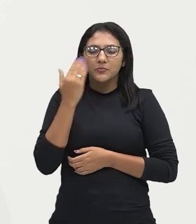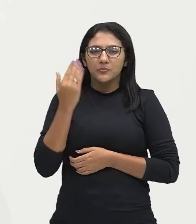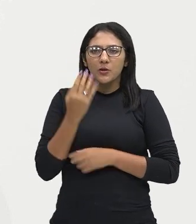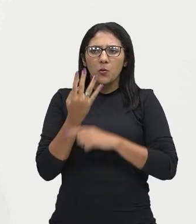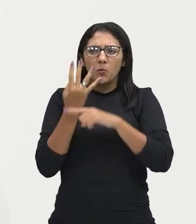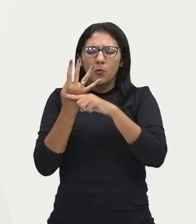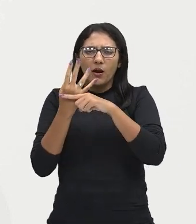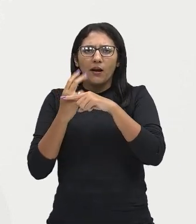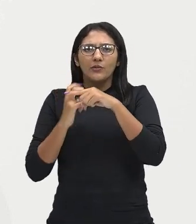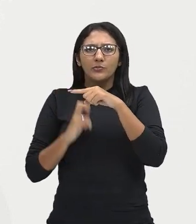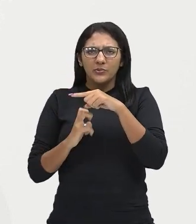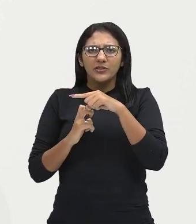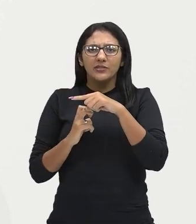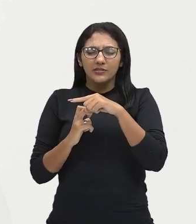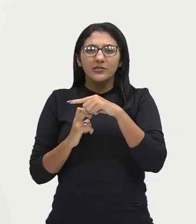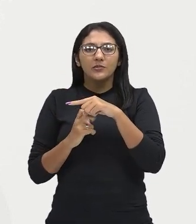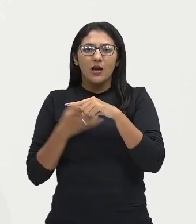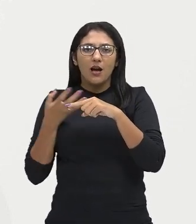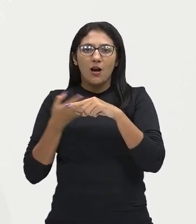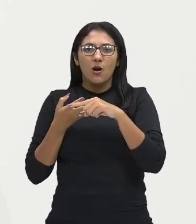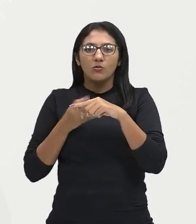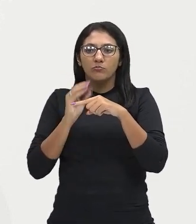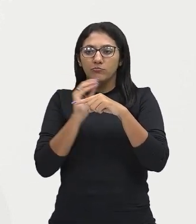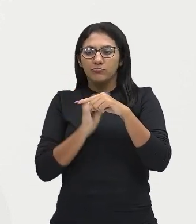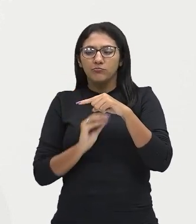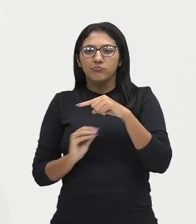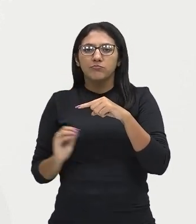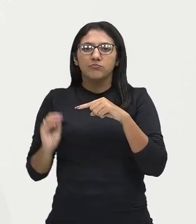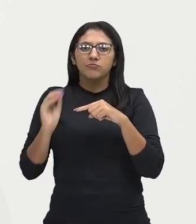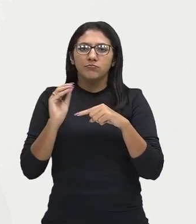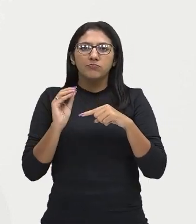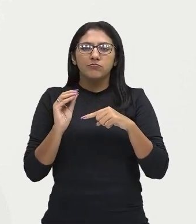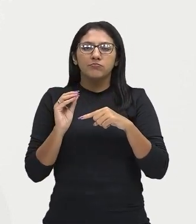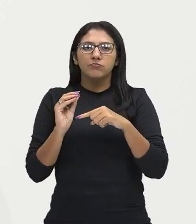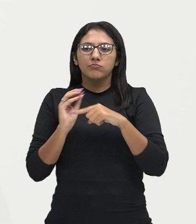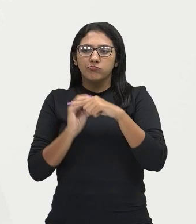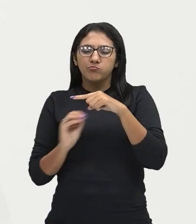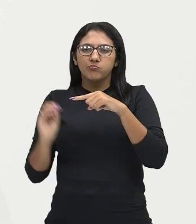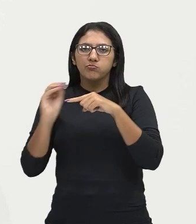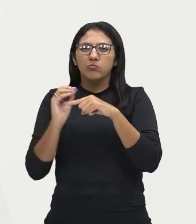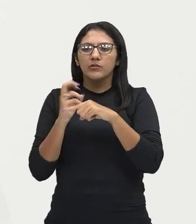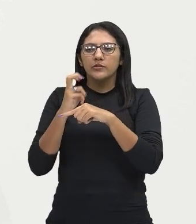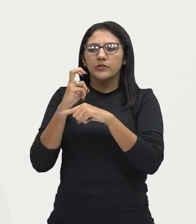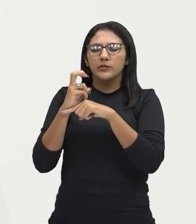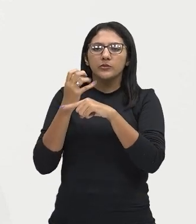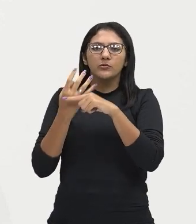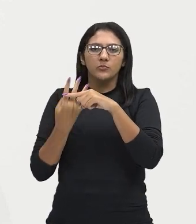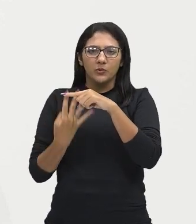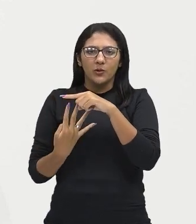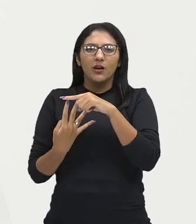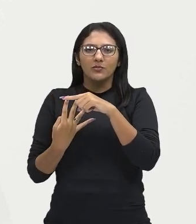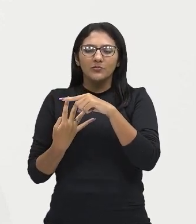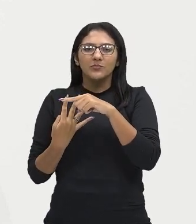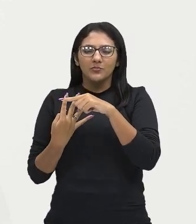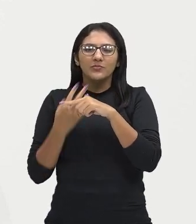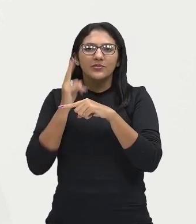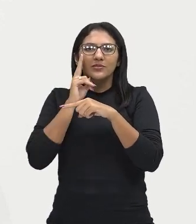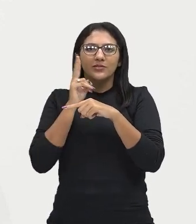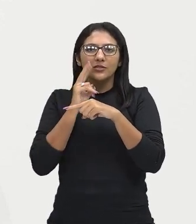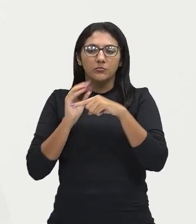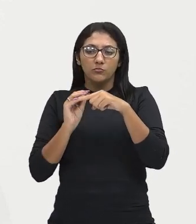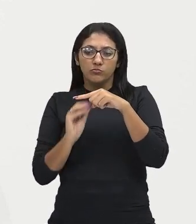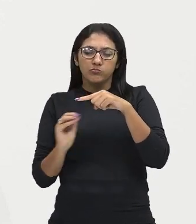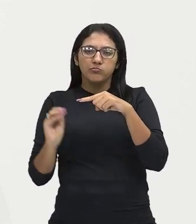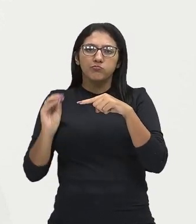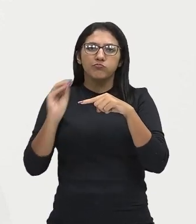segunda parte, ó, era 4 sobre quinto, ó. E agora virou 5 sobre 4. Inverteu. O que era numerador